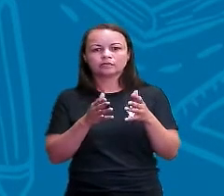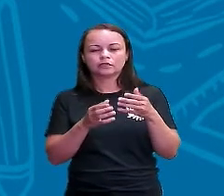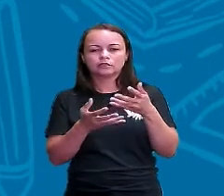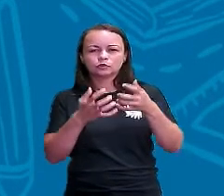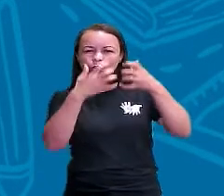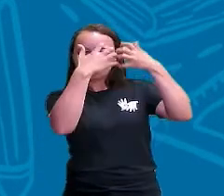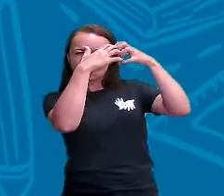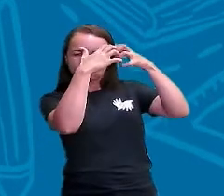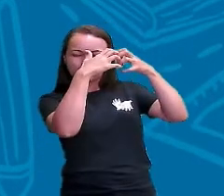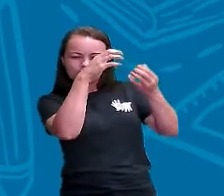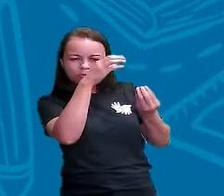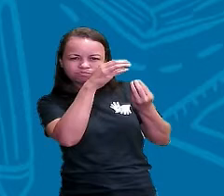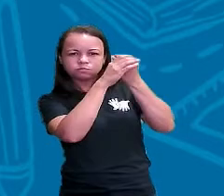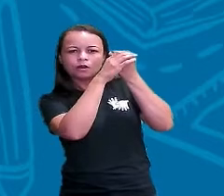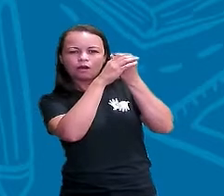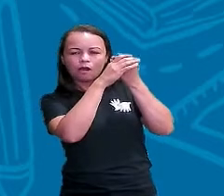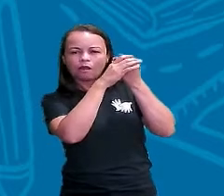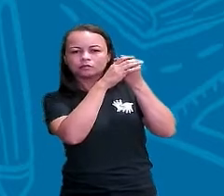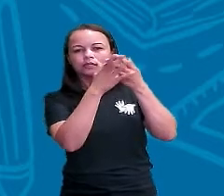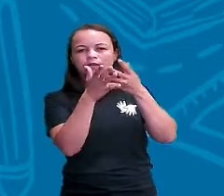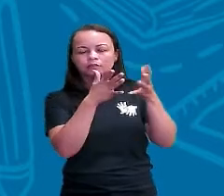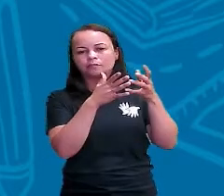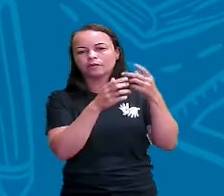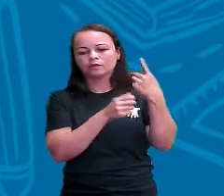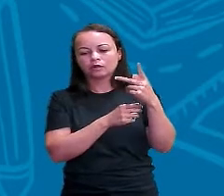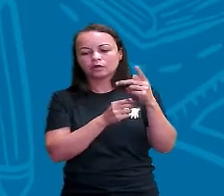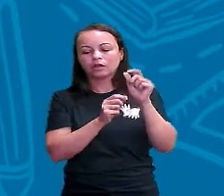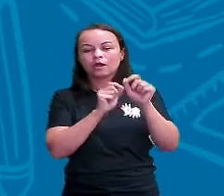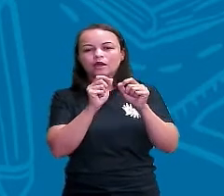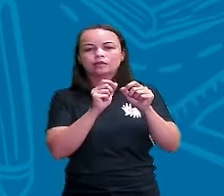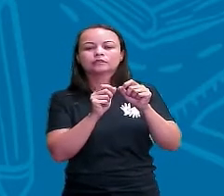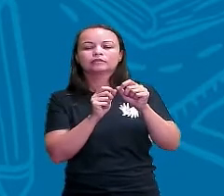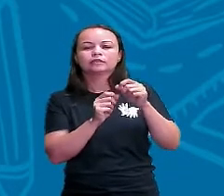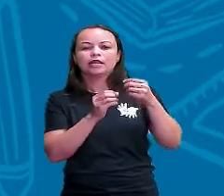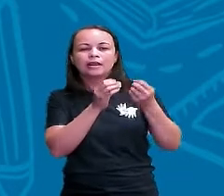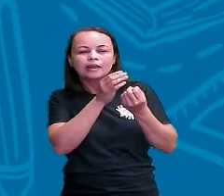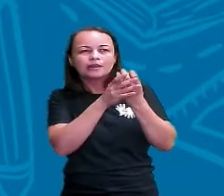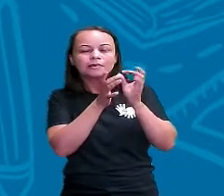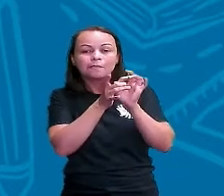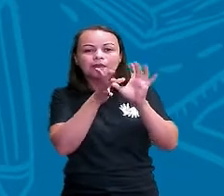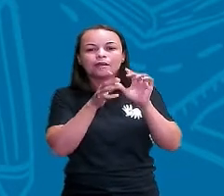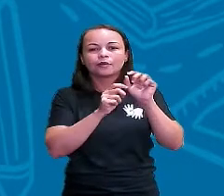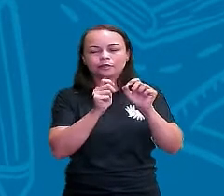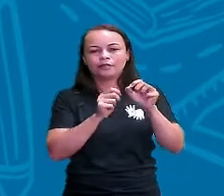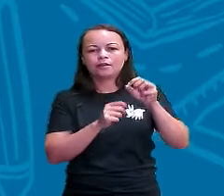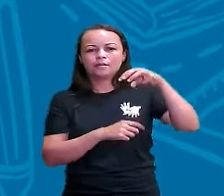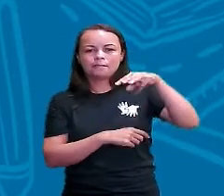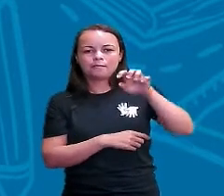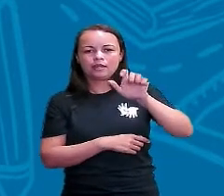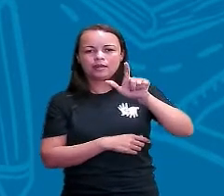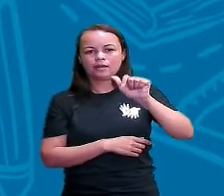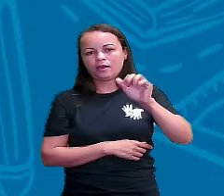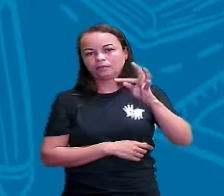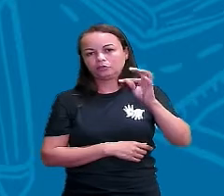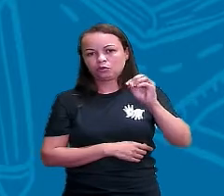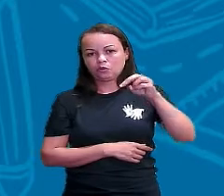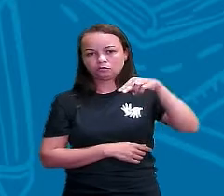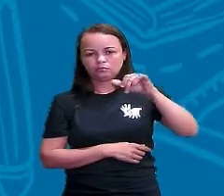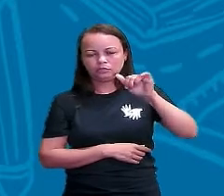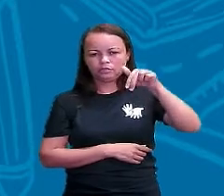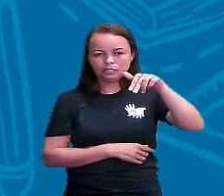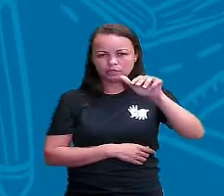porque ela é um precursor para a produção de quê? A dopamina, a melatonina, que é chamado de hormônio do sono,